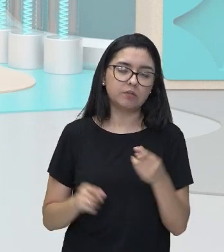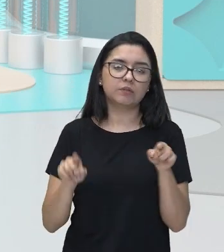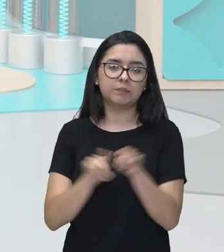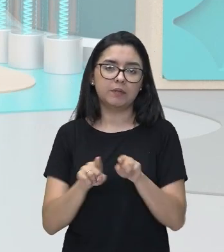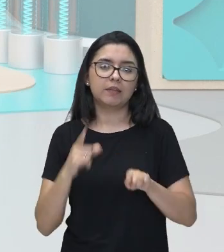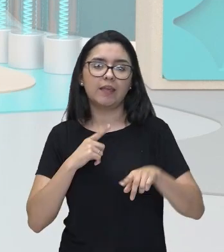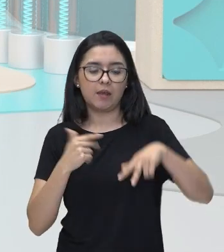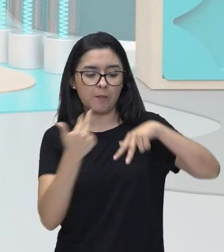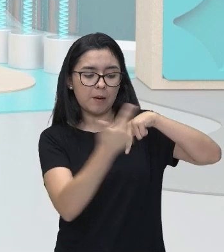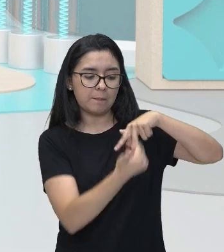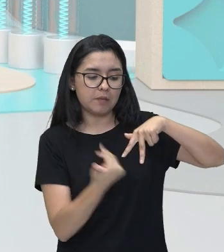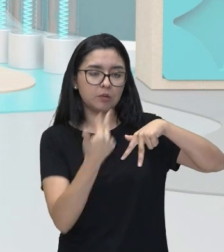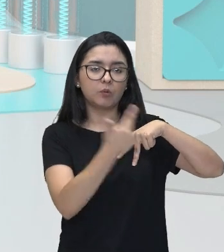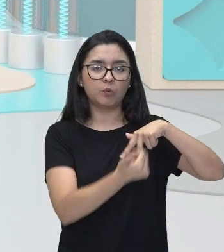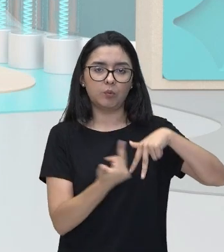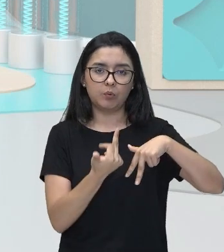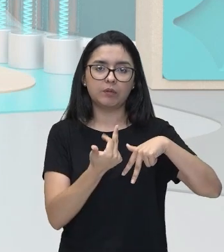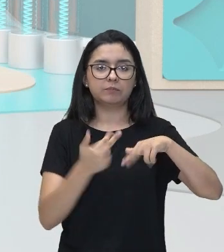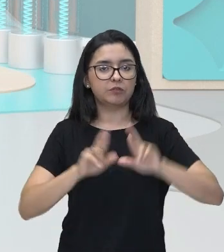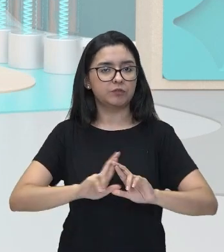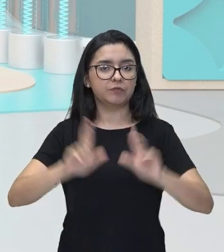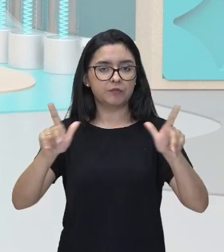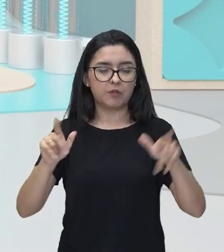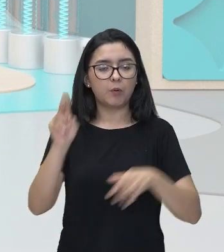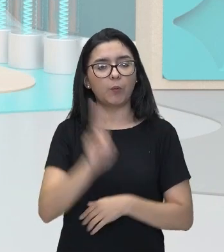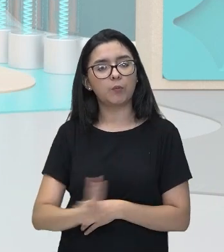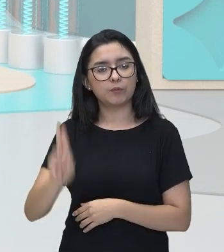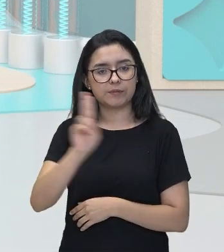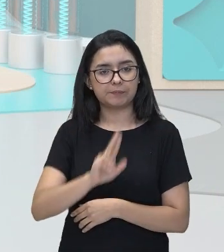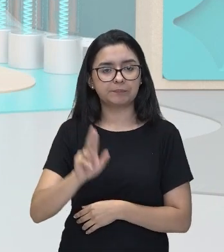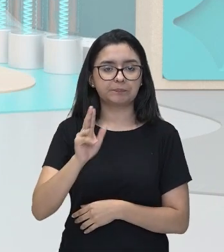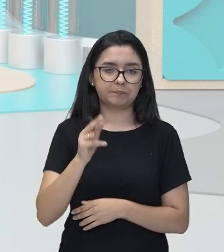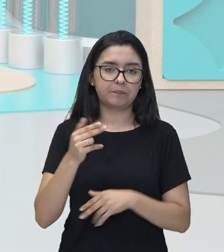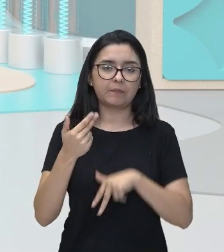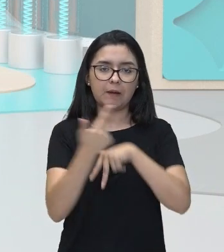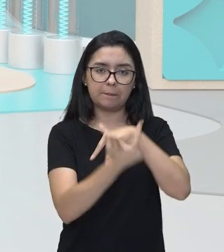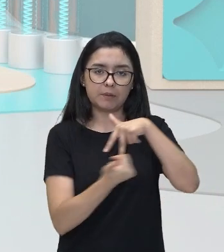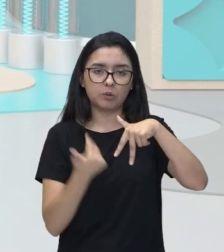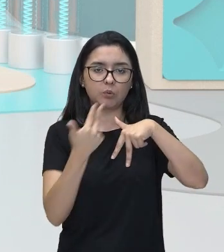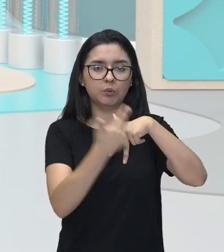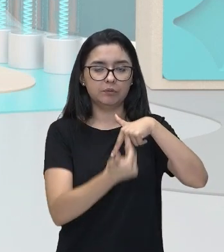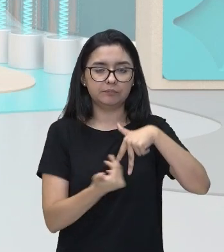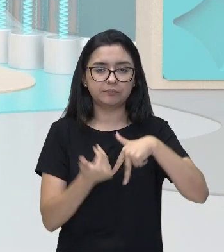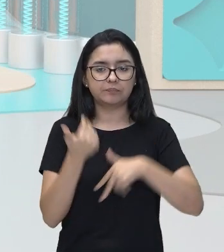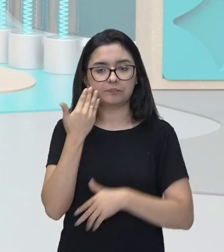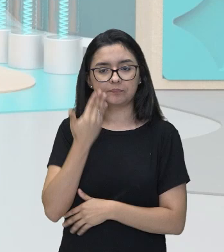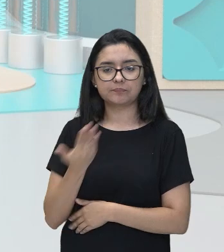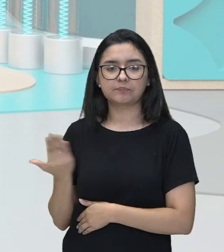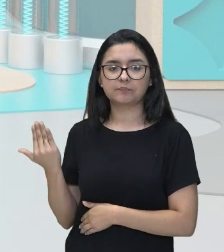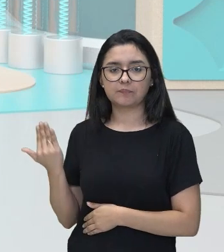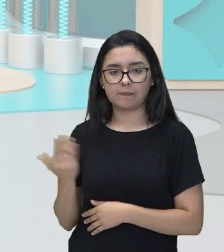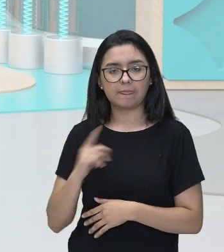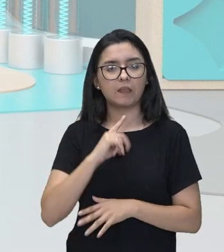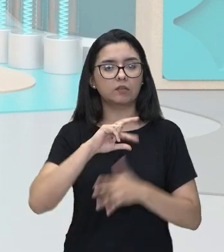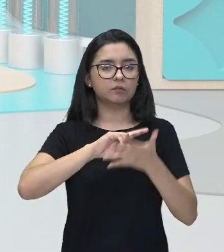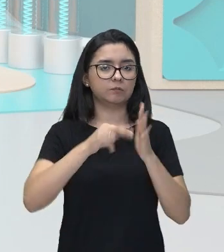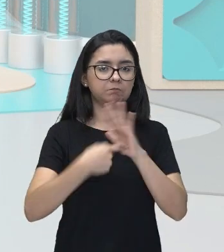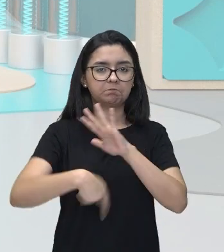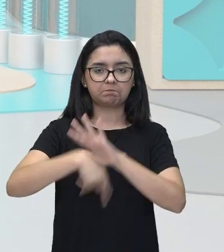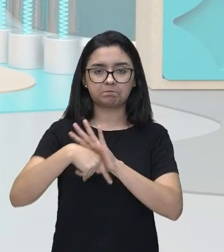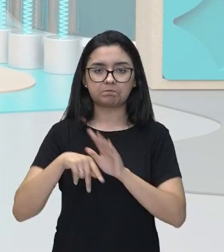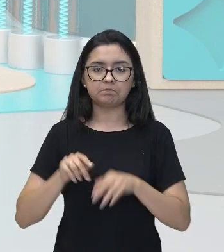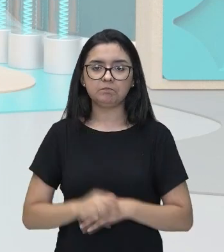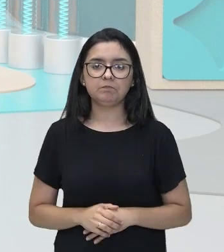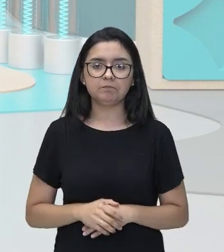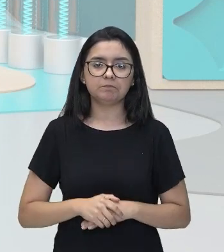tem um ritual sagrado e que utilizam essas pinturas corporais que têm um significado próprio.